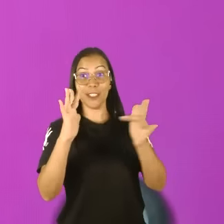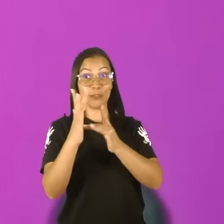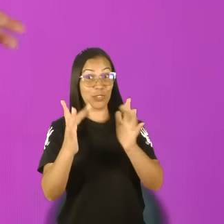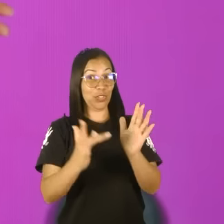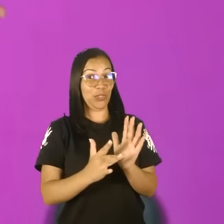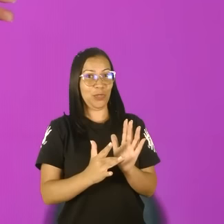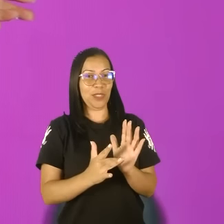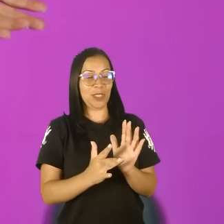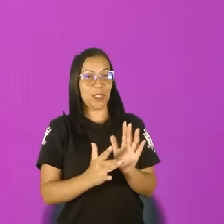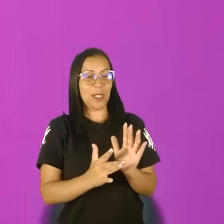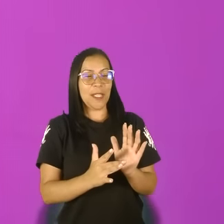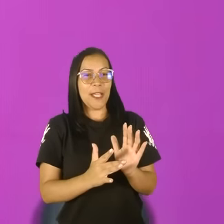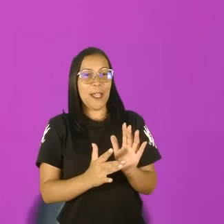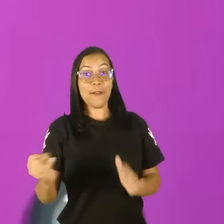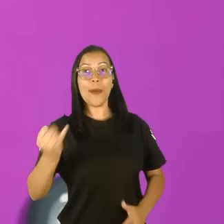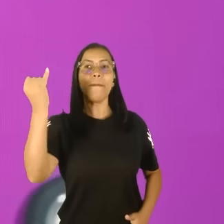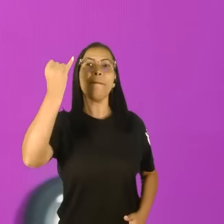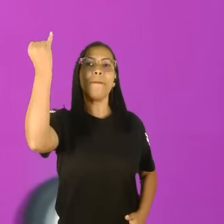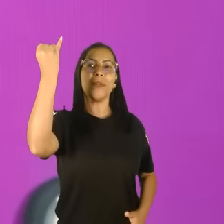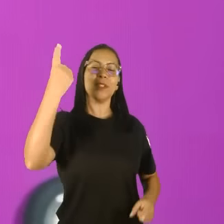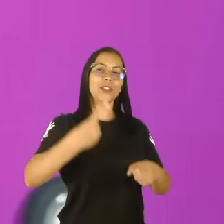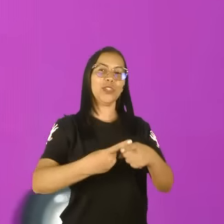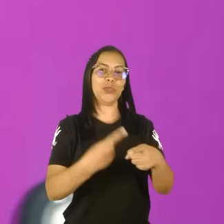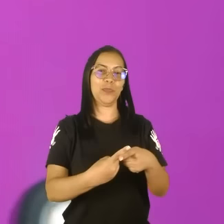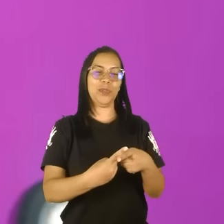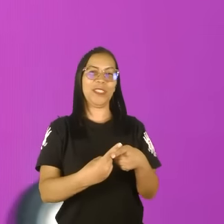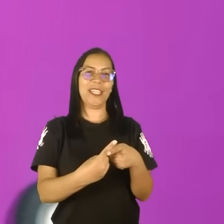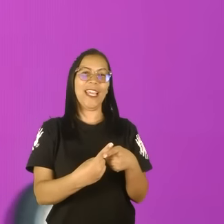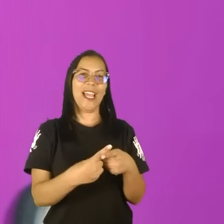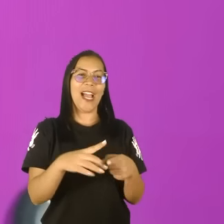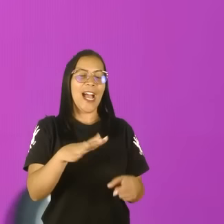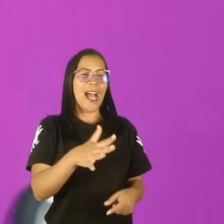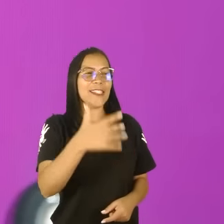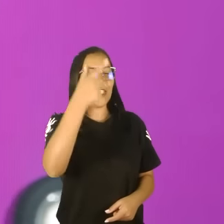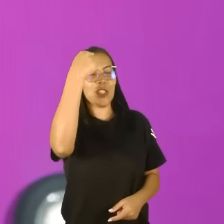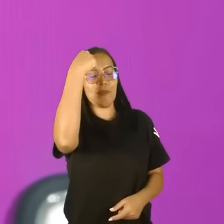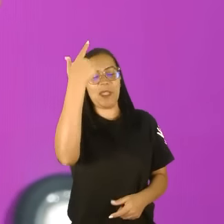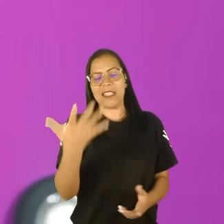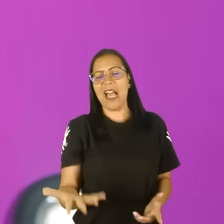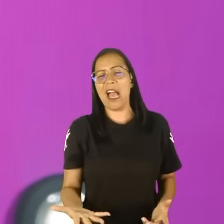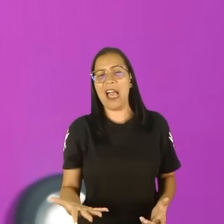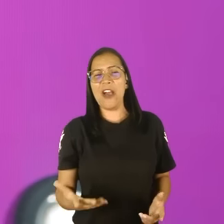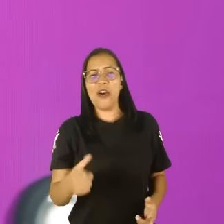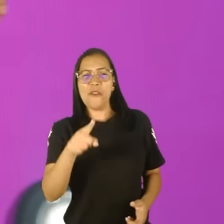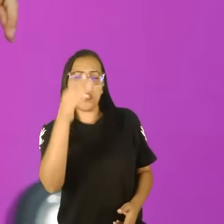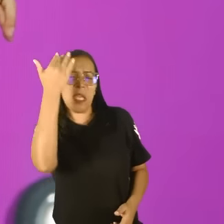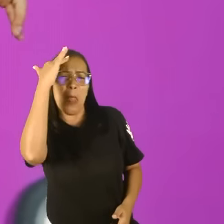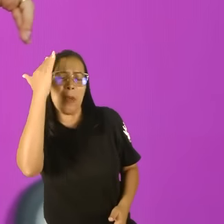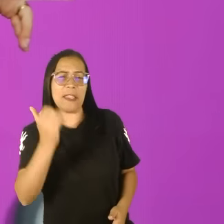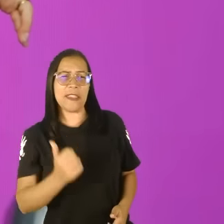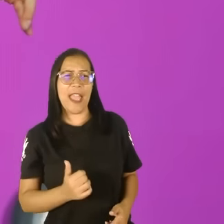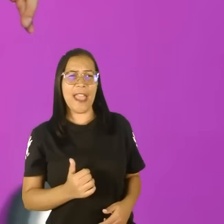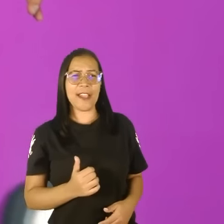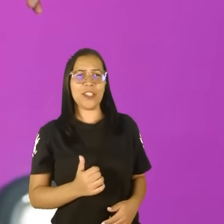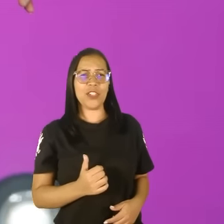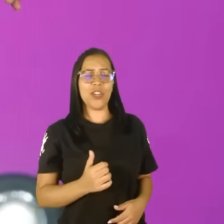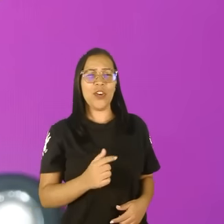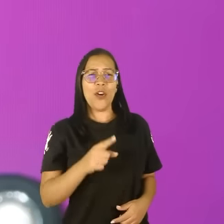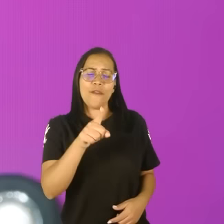Nunca soube o que era ter tristeza. E esse é o problema, quando a gente acha que quer arrebentar, ganhar de goleada no primeiro